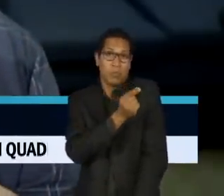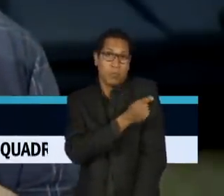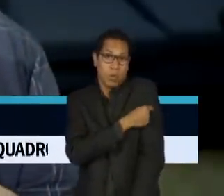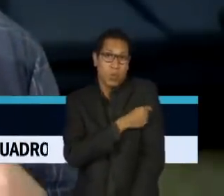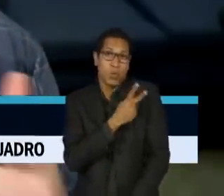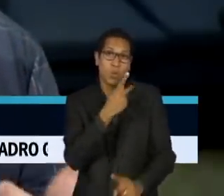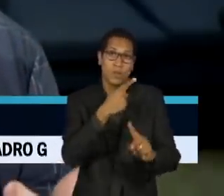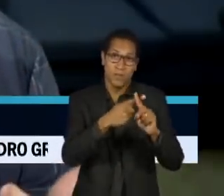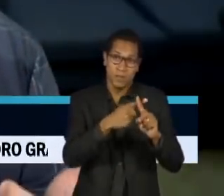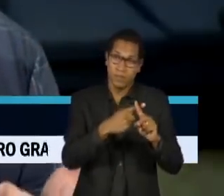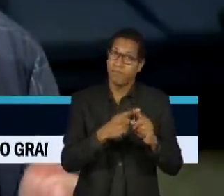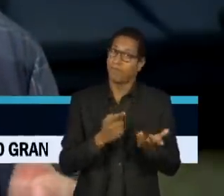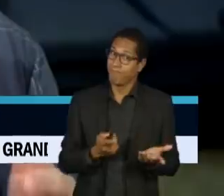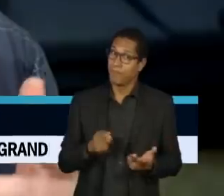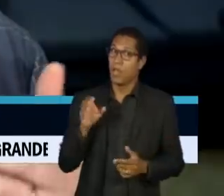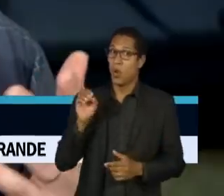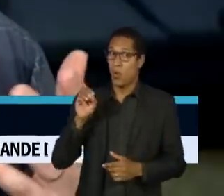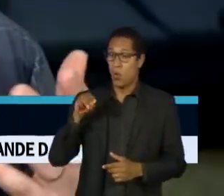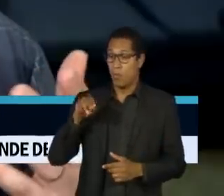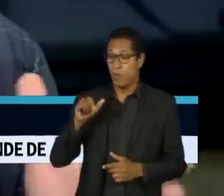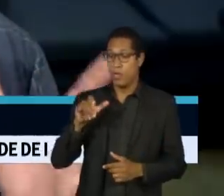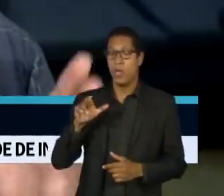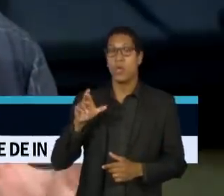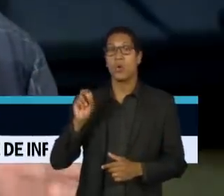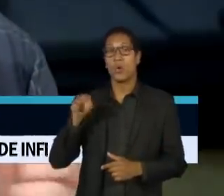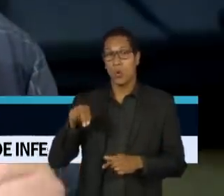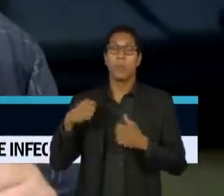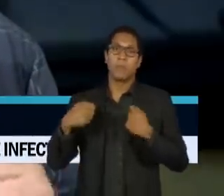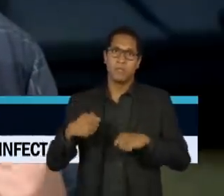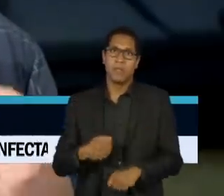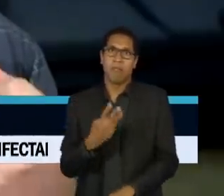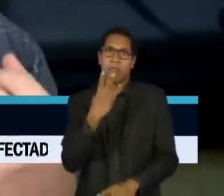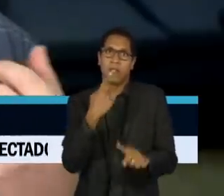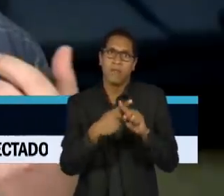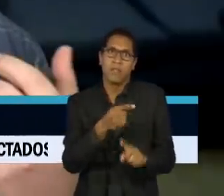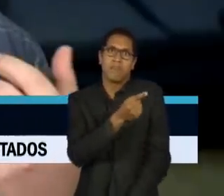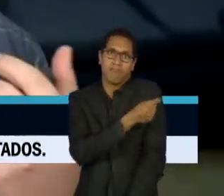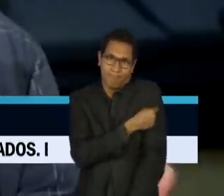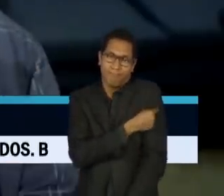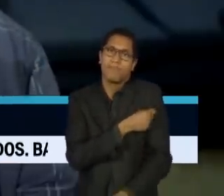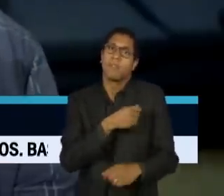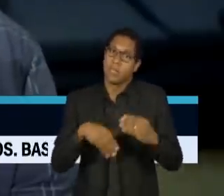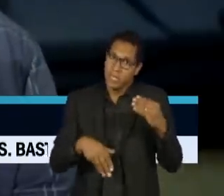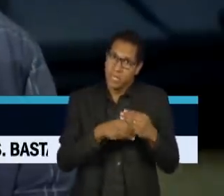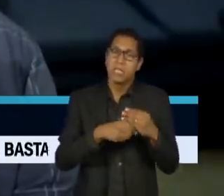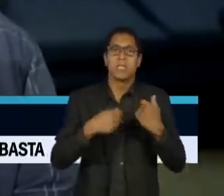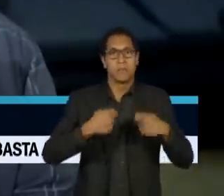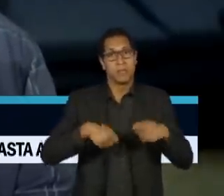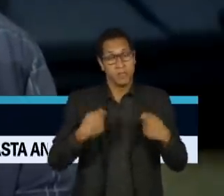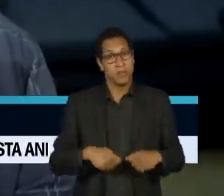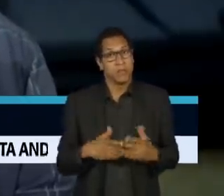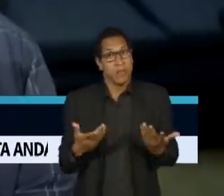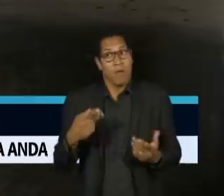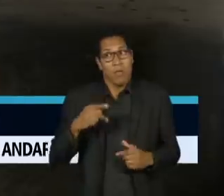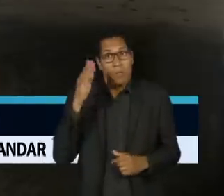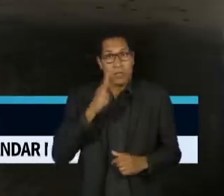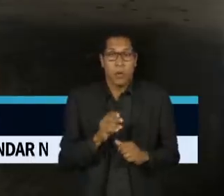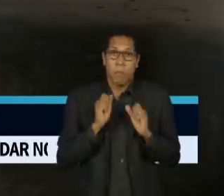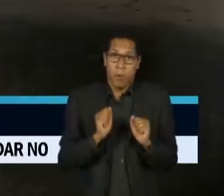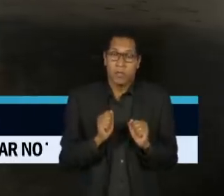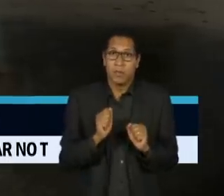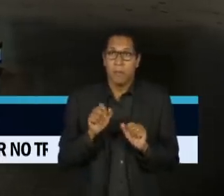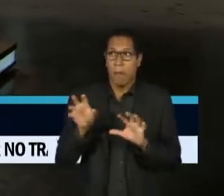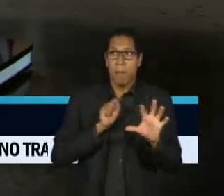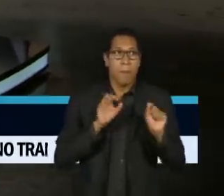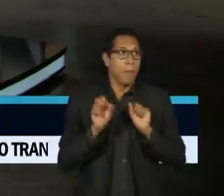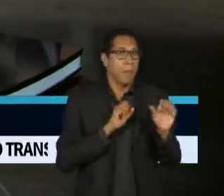exigir 3, vai exigir a dose de reforço. Então a gente ainda tem muito espaço para ela se espalhar muito rápido aqui no Brasil. Matias, será que o